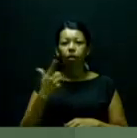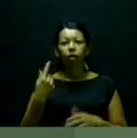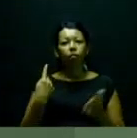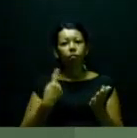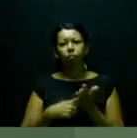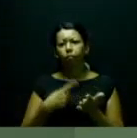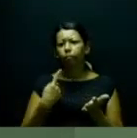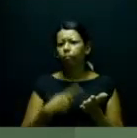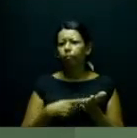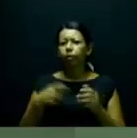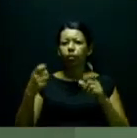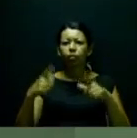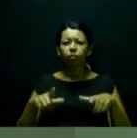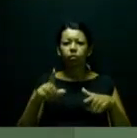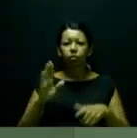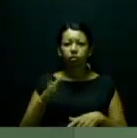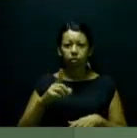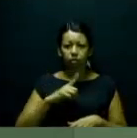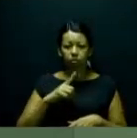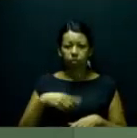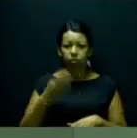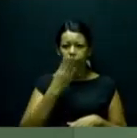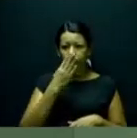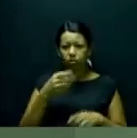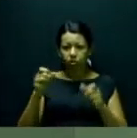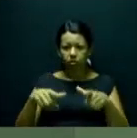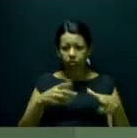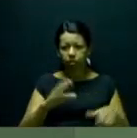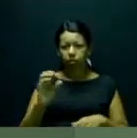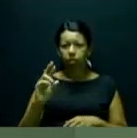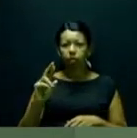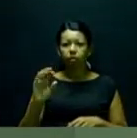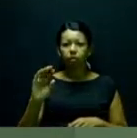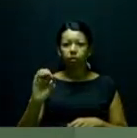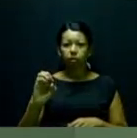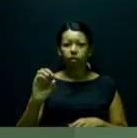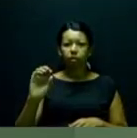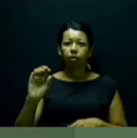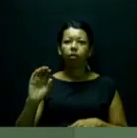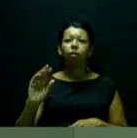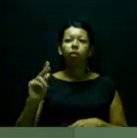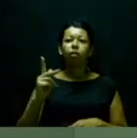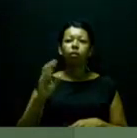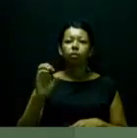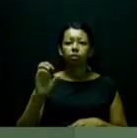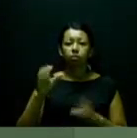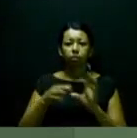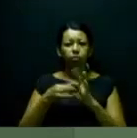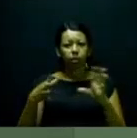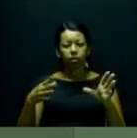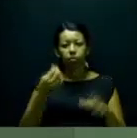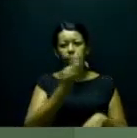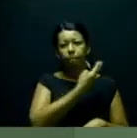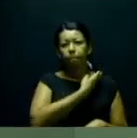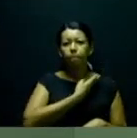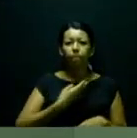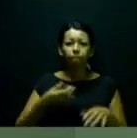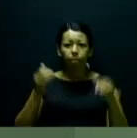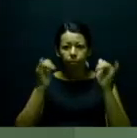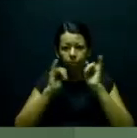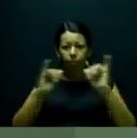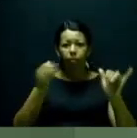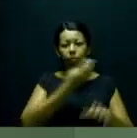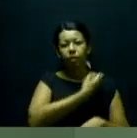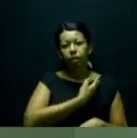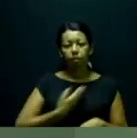cumprem, onde nós já tínhamos pedido que as vagas em creches fossem disponibilizadas publicamente. Eu lembro